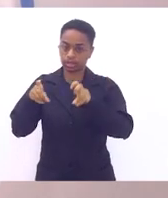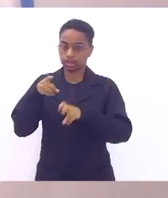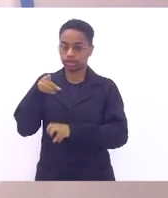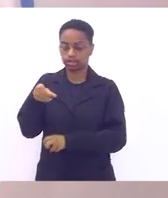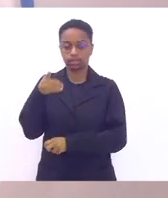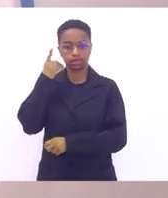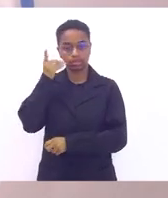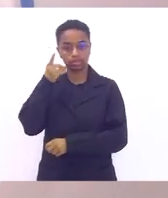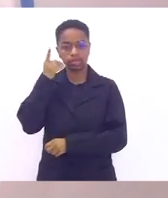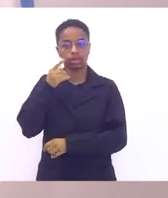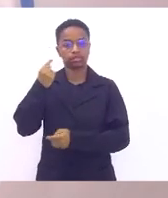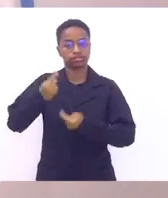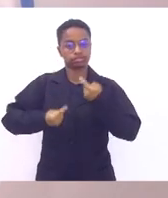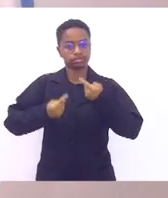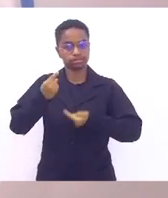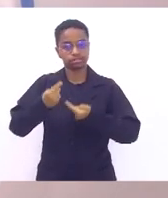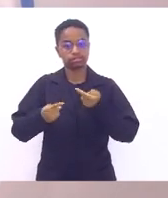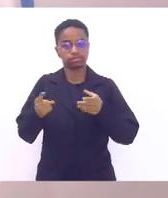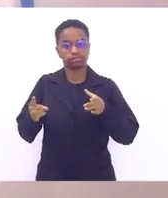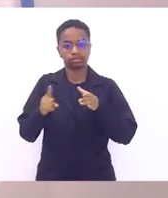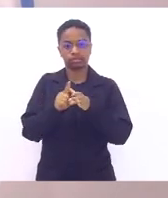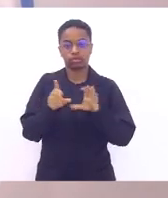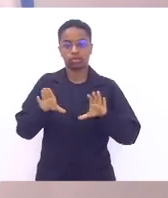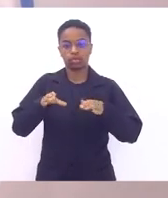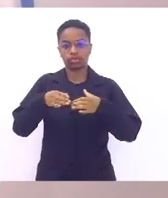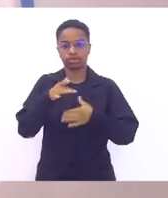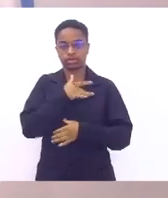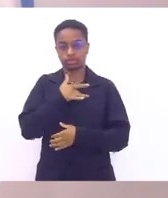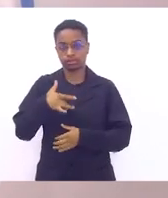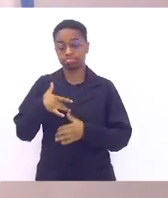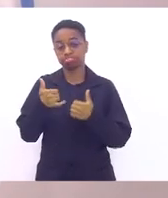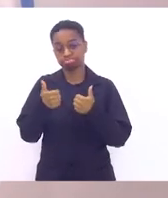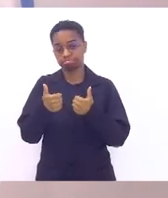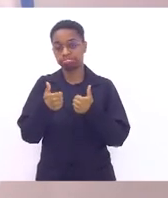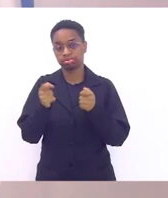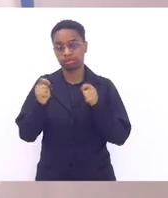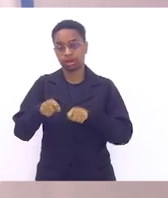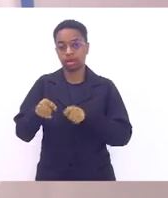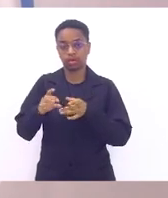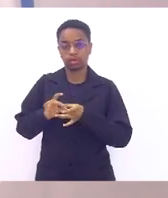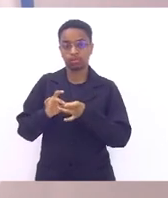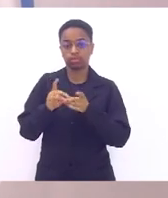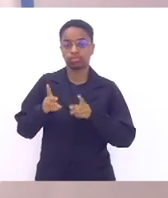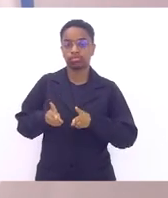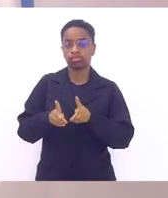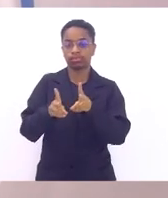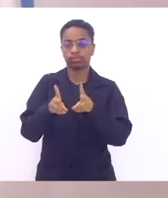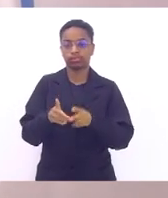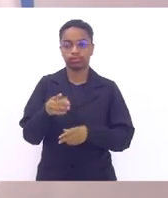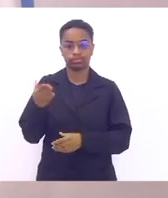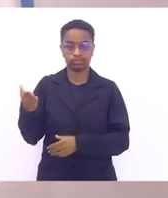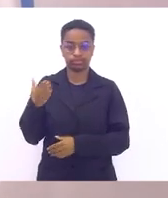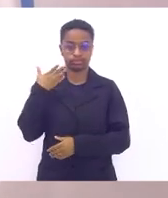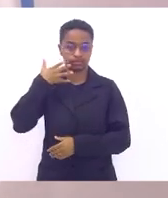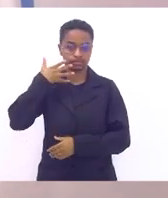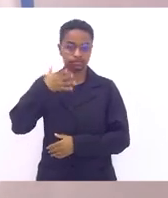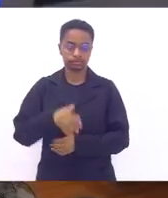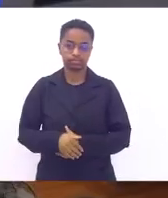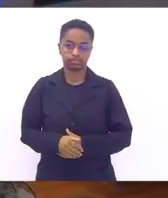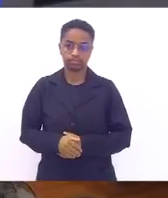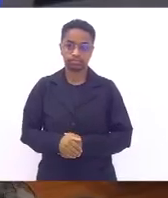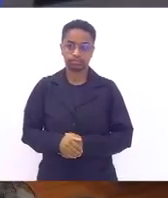Tande vinha tratando também na Comissão de Saúde. Então, que bom poder caminhar ao seu lado, deputado Tande, para suas considerações